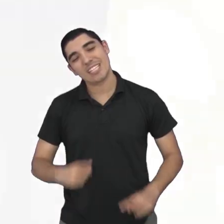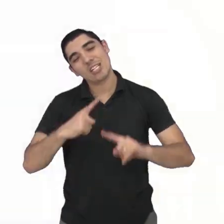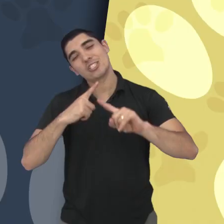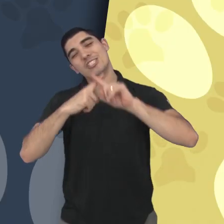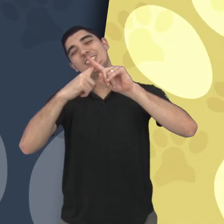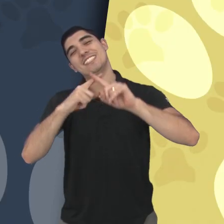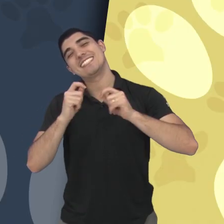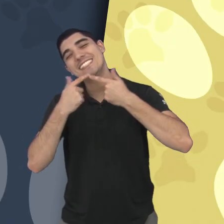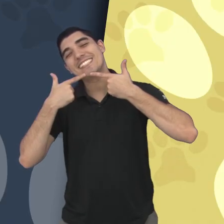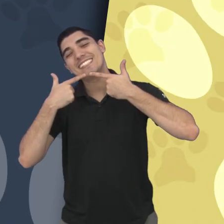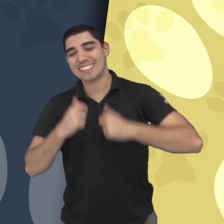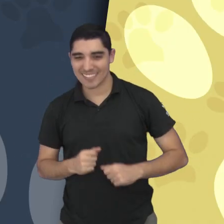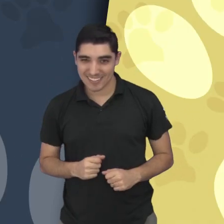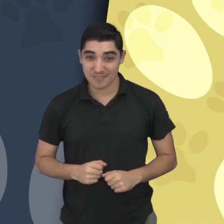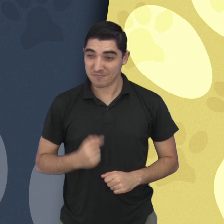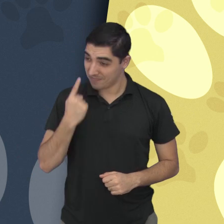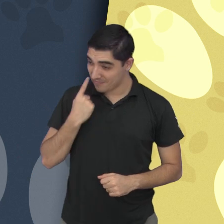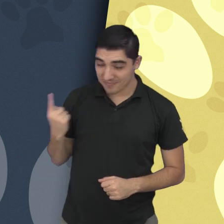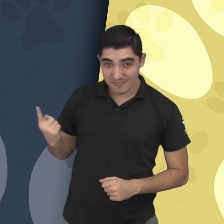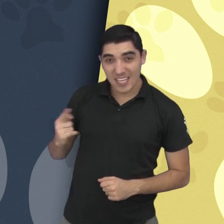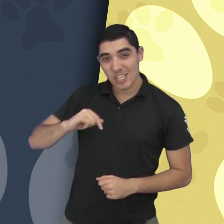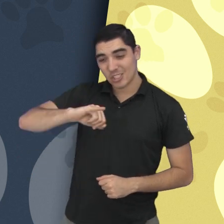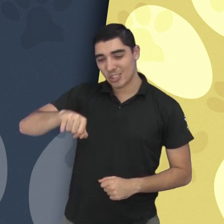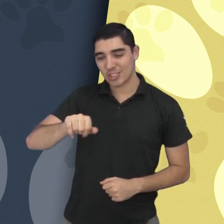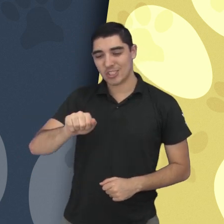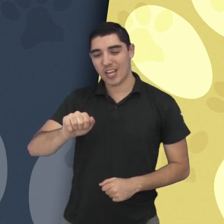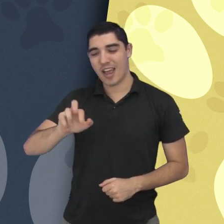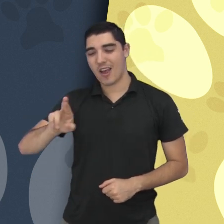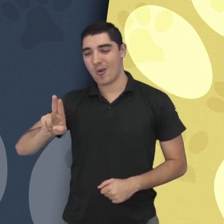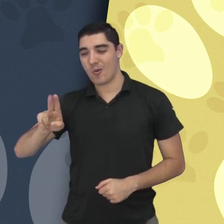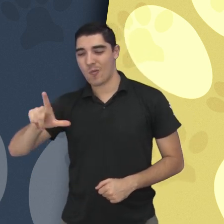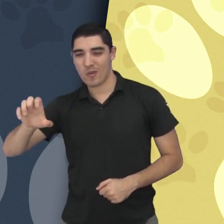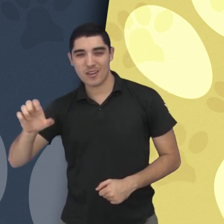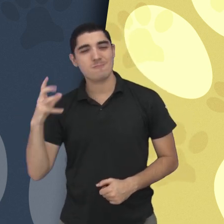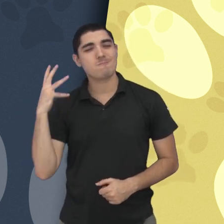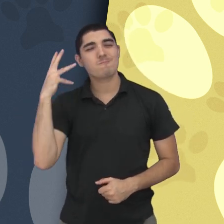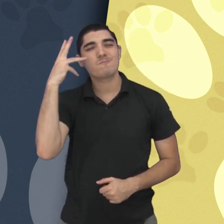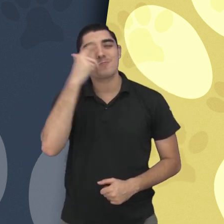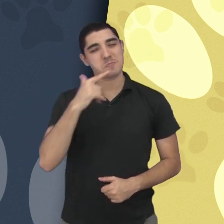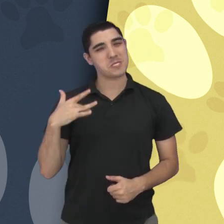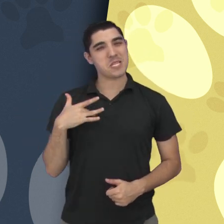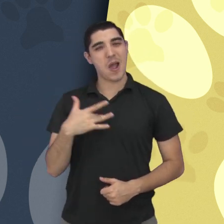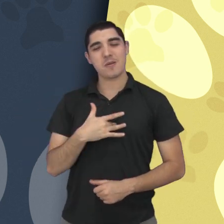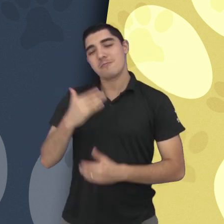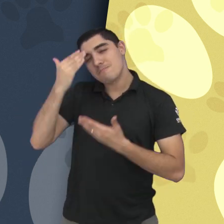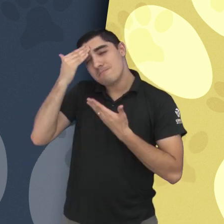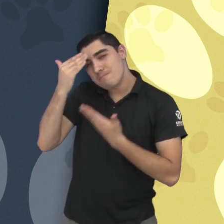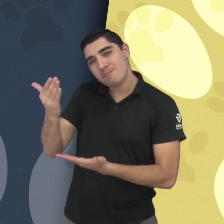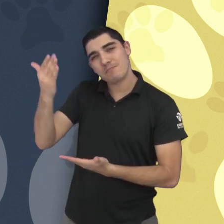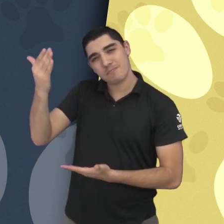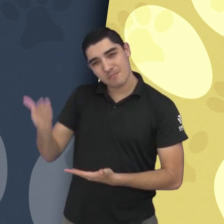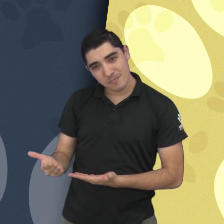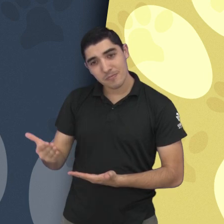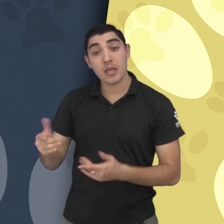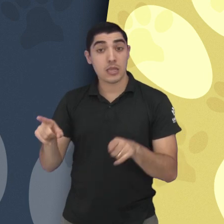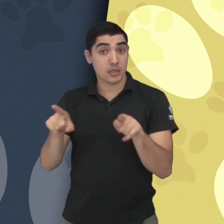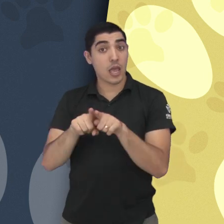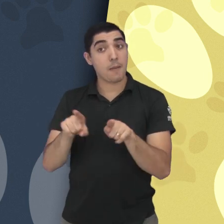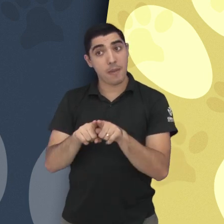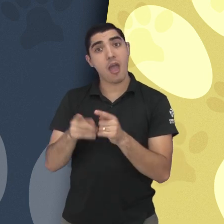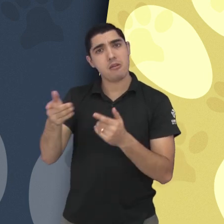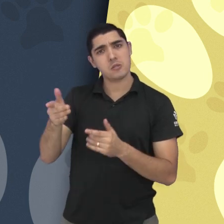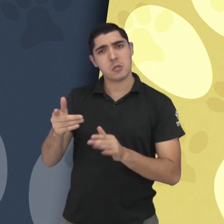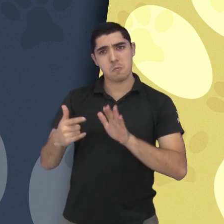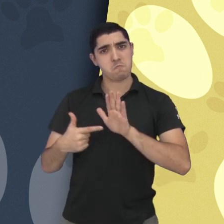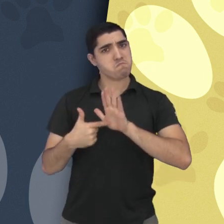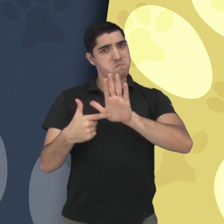X. Jahul, bonitão e saudável, passando aqui pela nossa galeria pet. Obrigado pela participação e por darem um